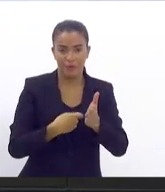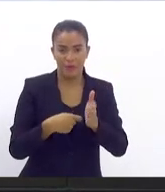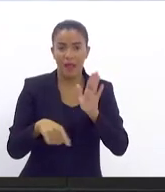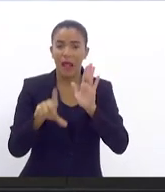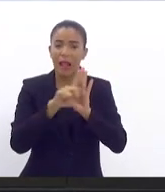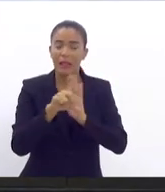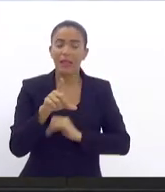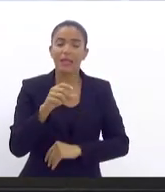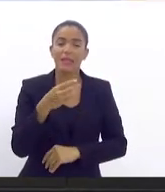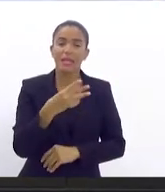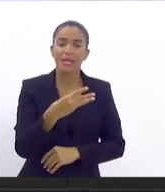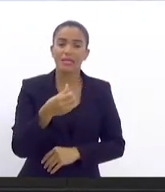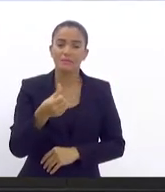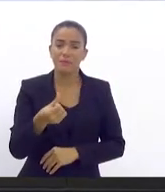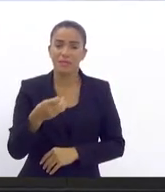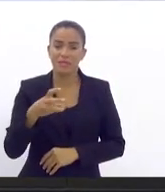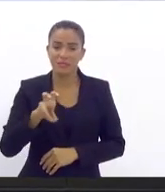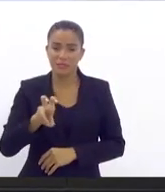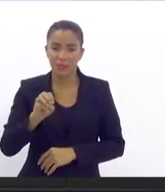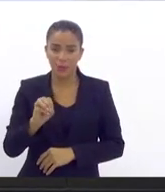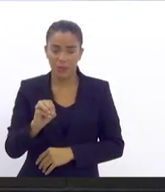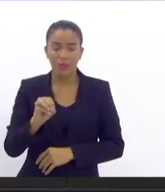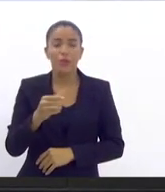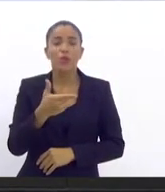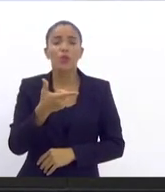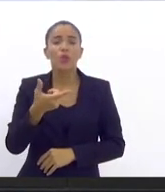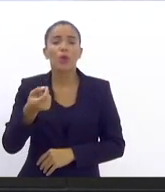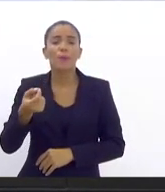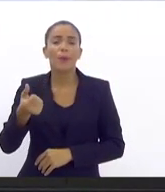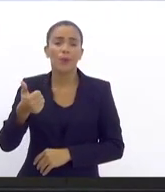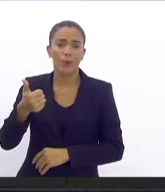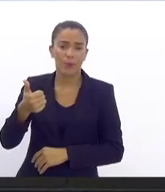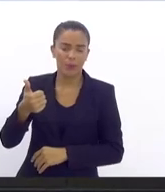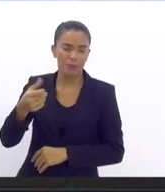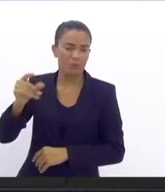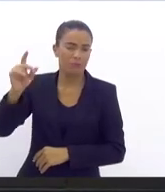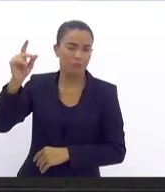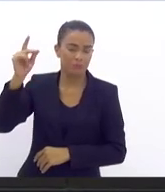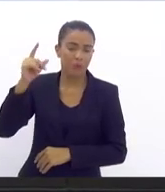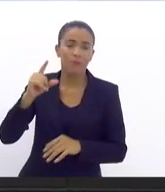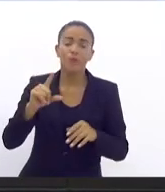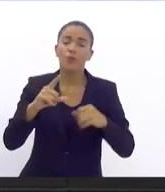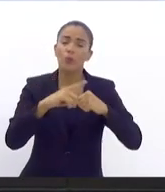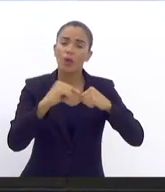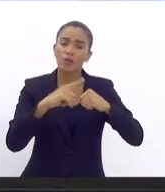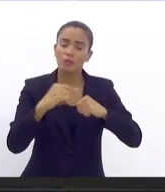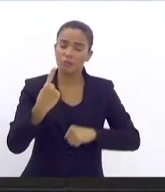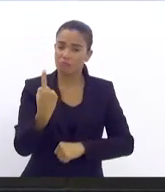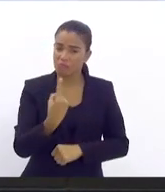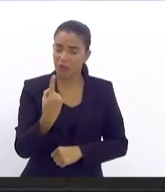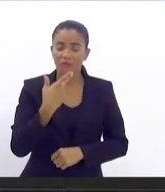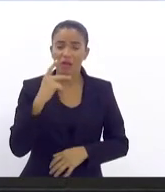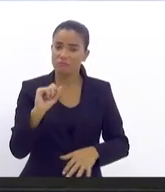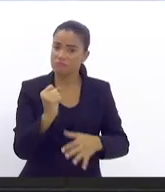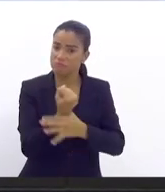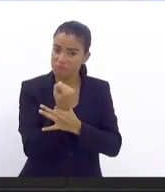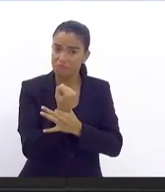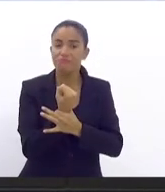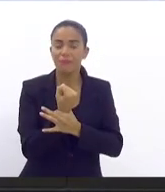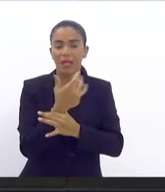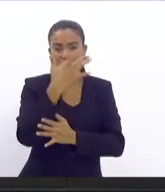Lei 3650 de 2001, justamente que, no artigo 1º, fala que fica assegurado